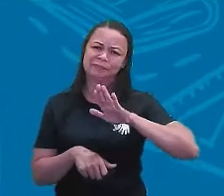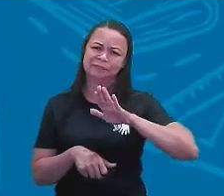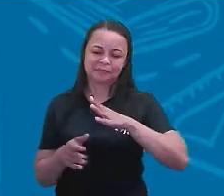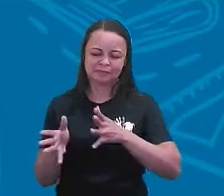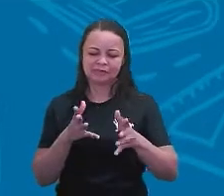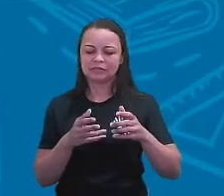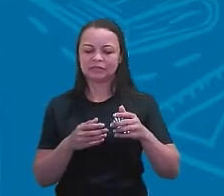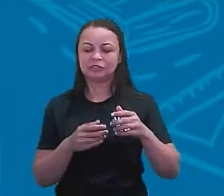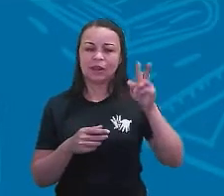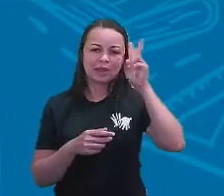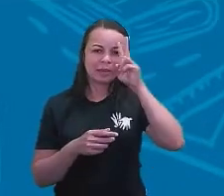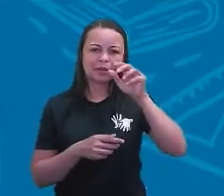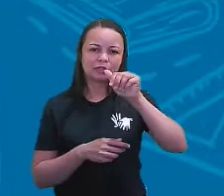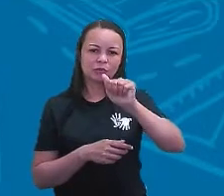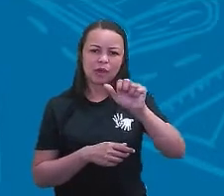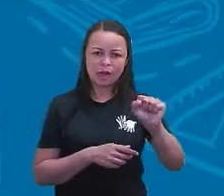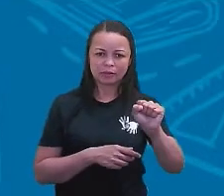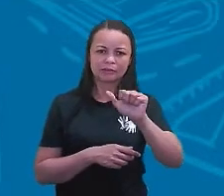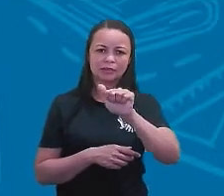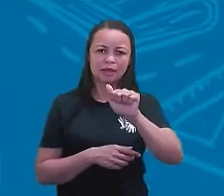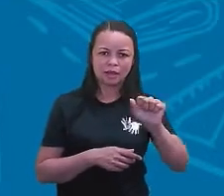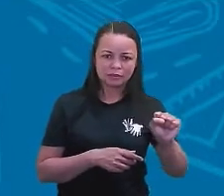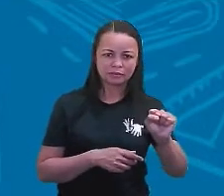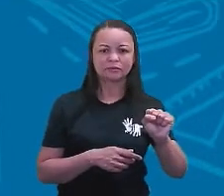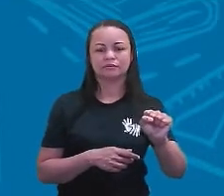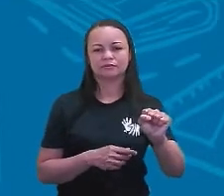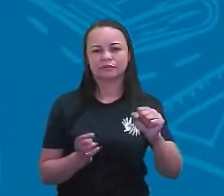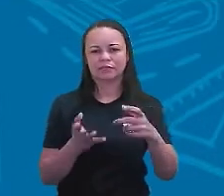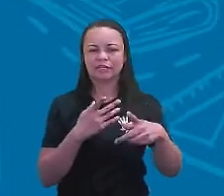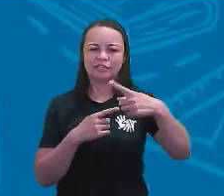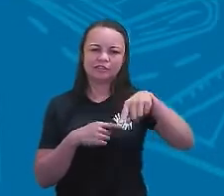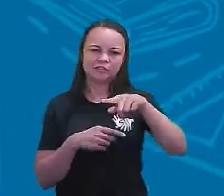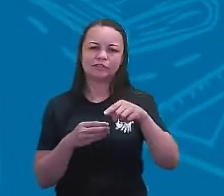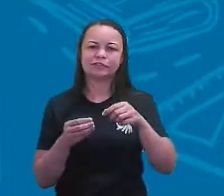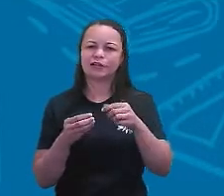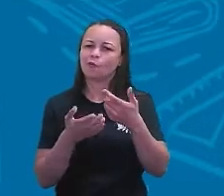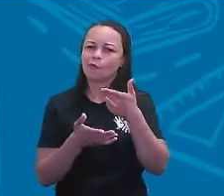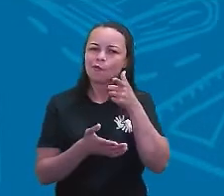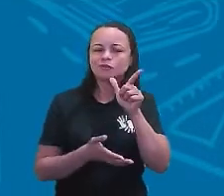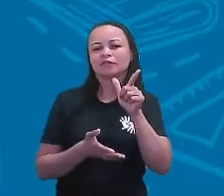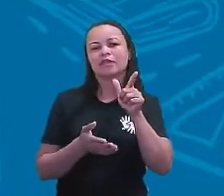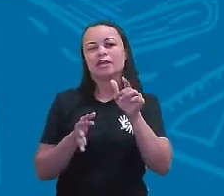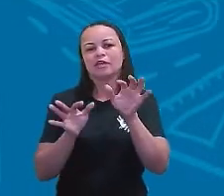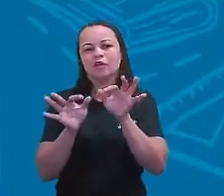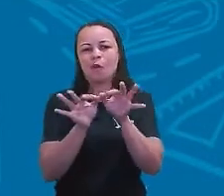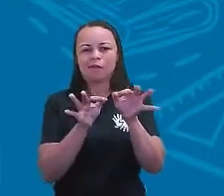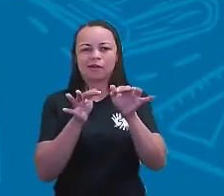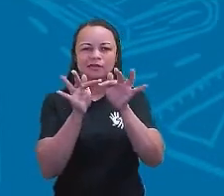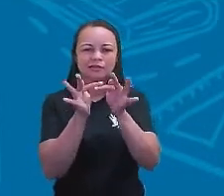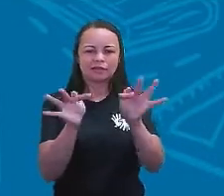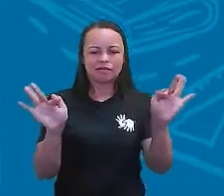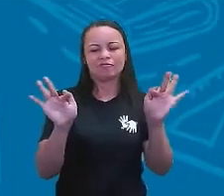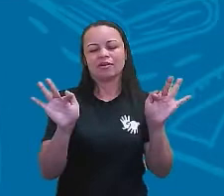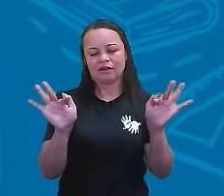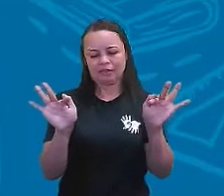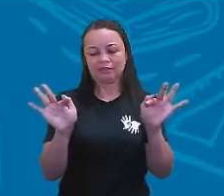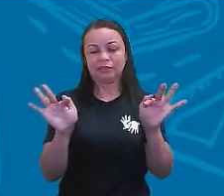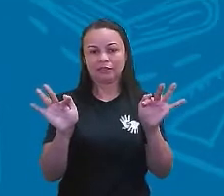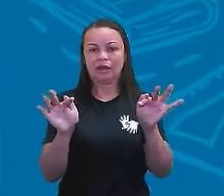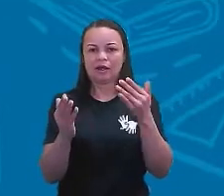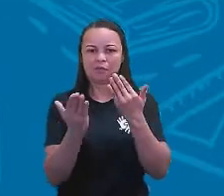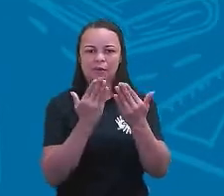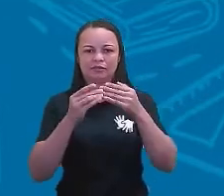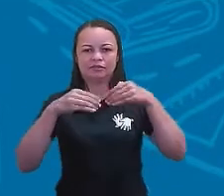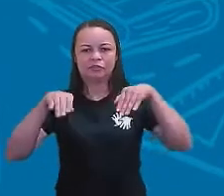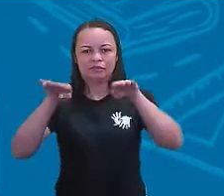do as. E aí, ó, você faz qualquer frase, você monta qualquer frase no comparativo de igualdade.